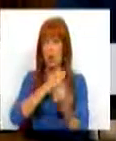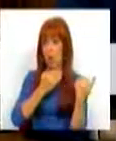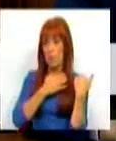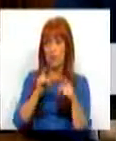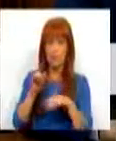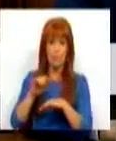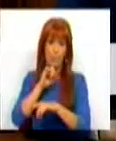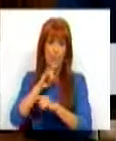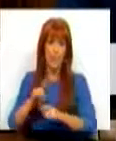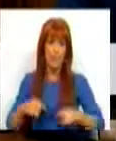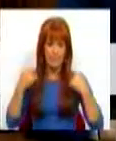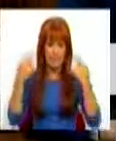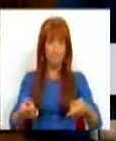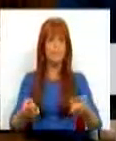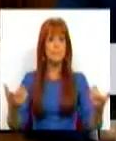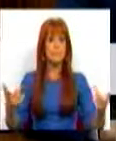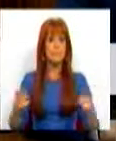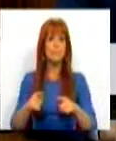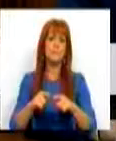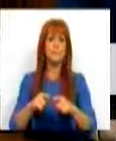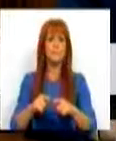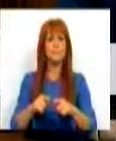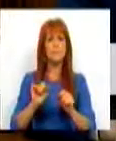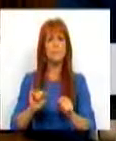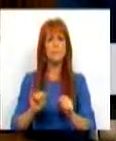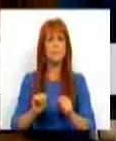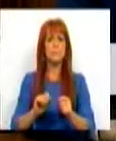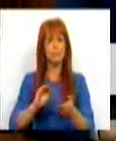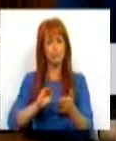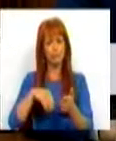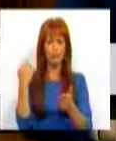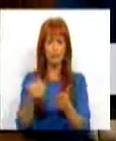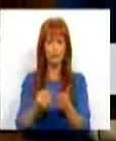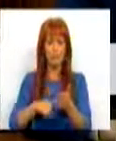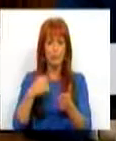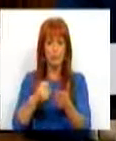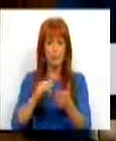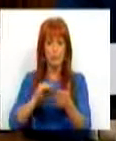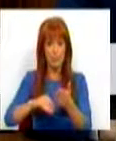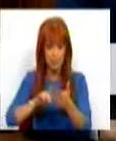Apollo, tendo sido essa transação fechada no final